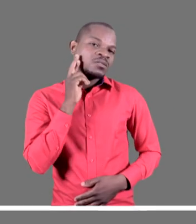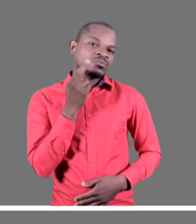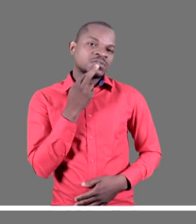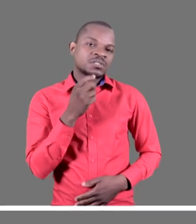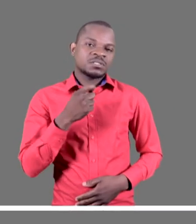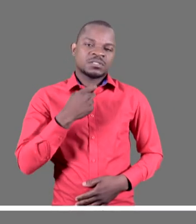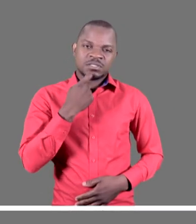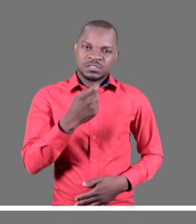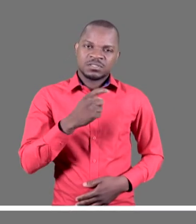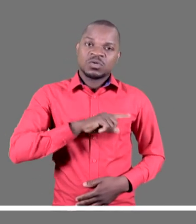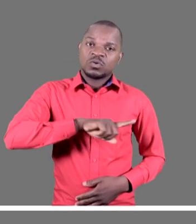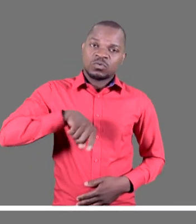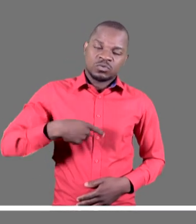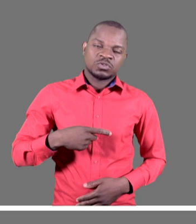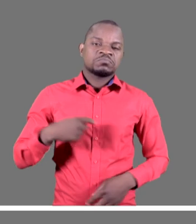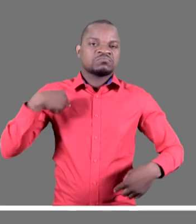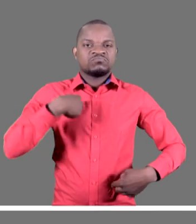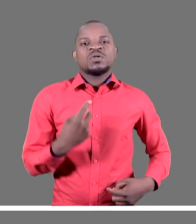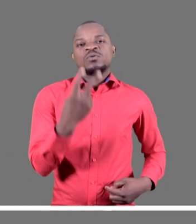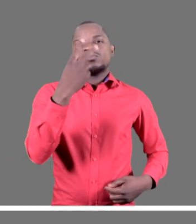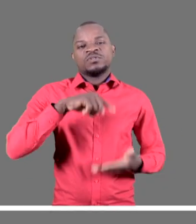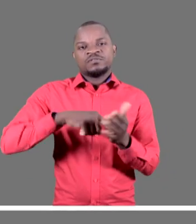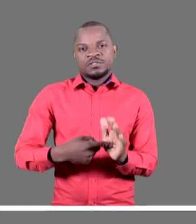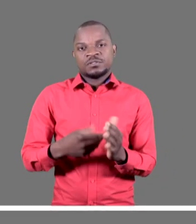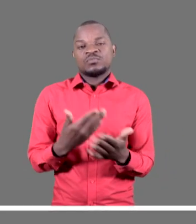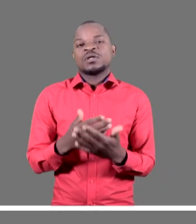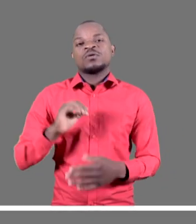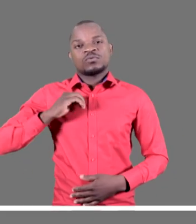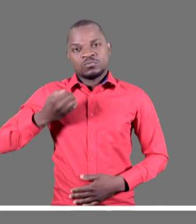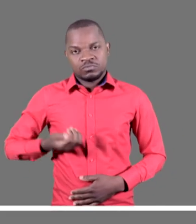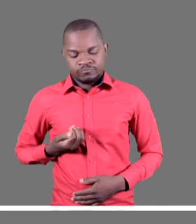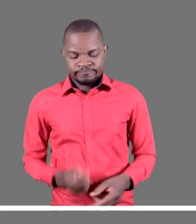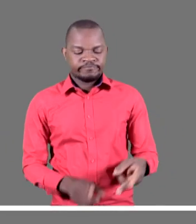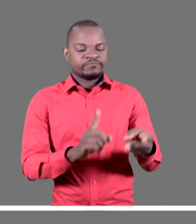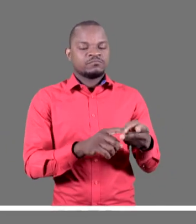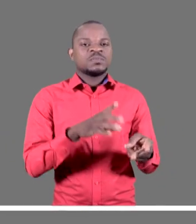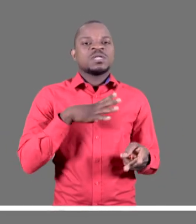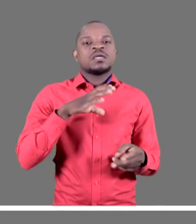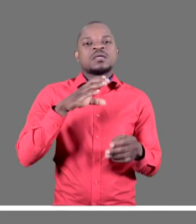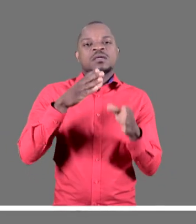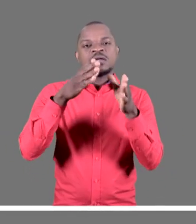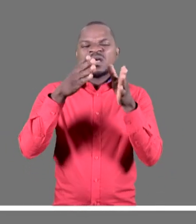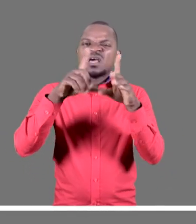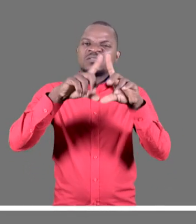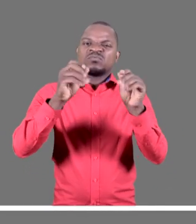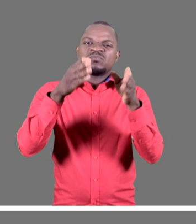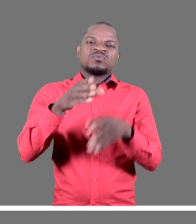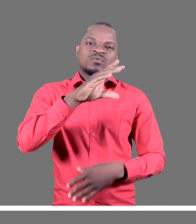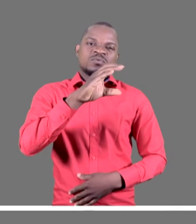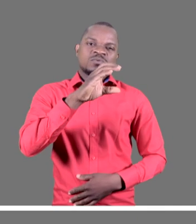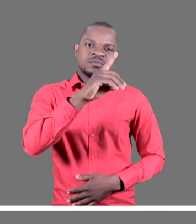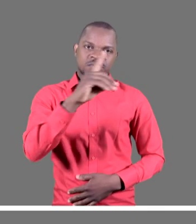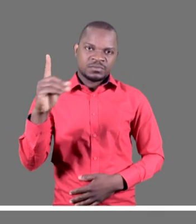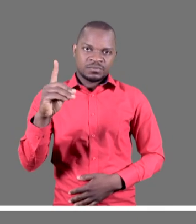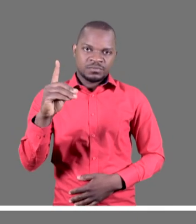Primeiro, por ser mulher. Segundo, por ser mulher com deficiência. Estas mulheres, eu posso dizer que temos